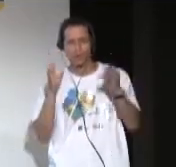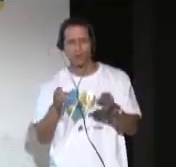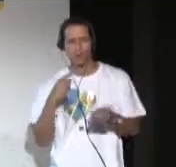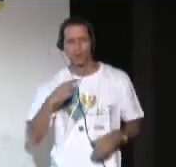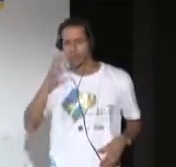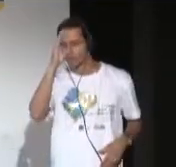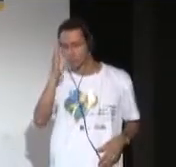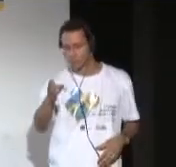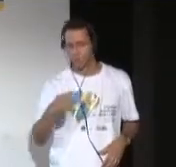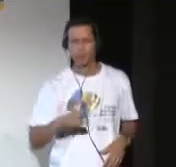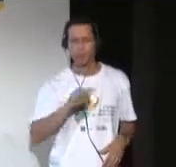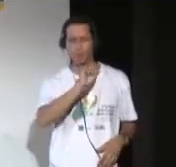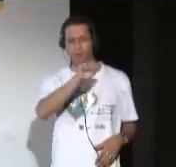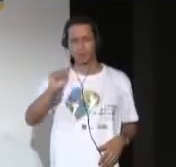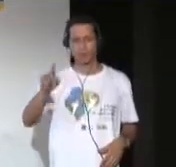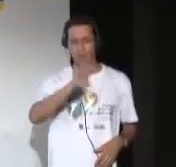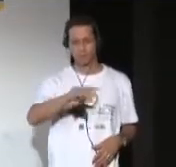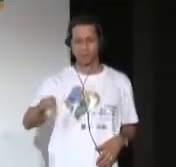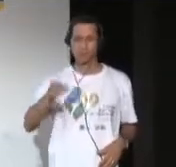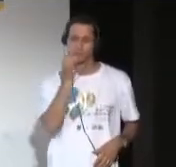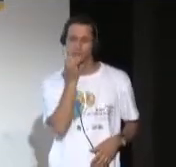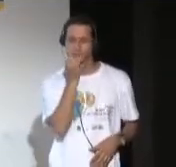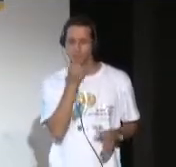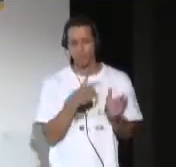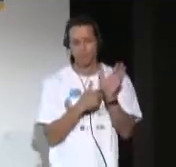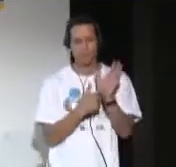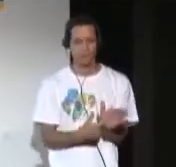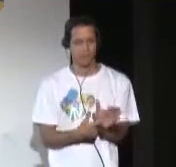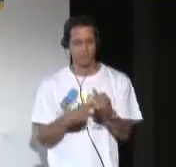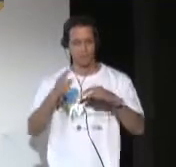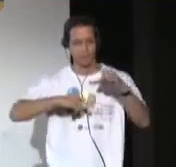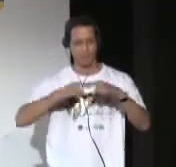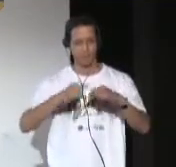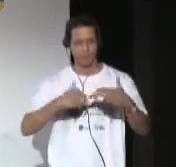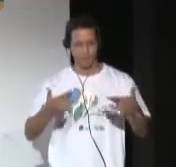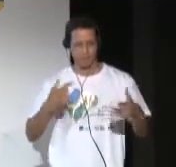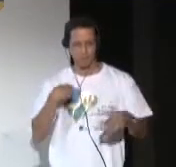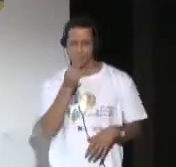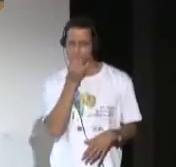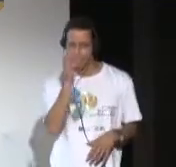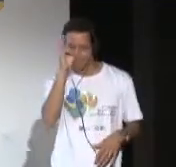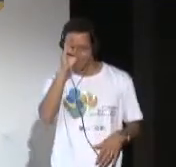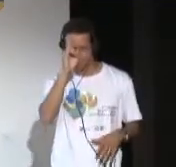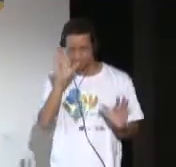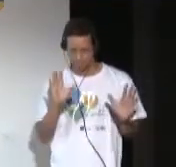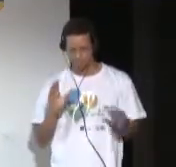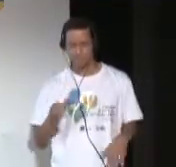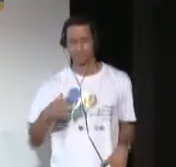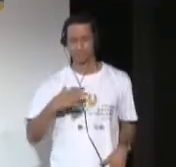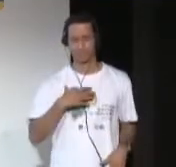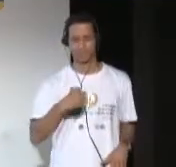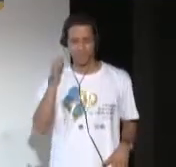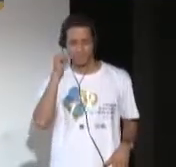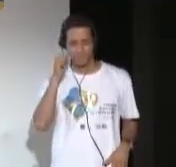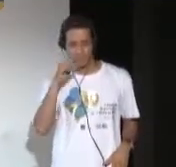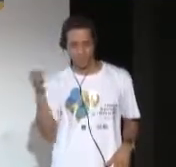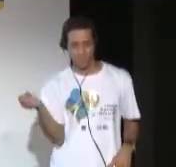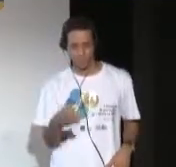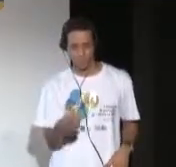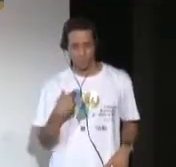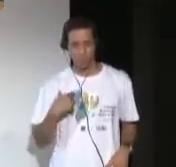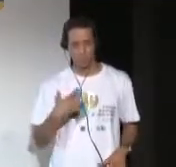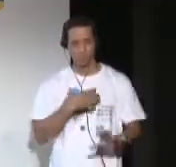professores apresentem as matérias, os seus materiais. E eu vou contar uma história. A minha filha mais nova ainda tem problemas com a